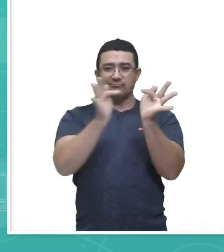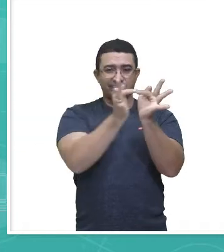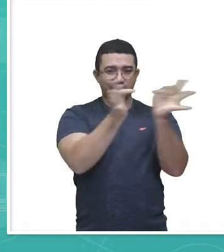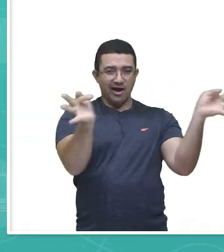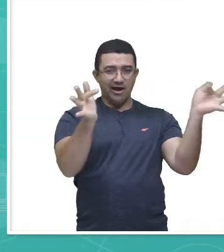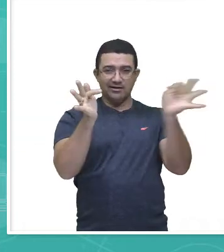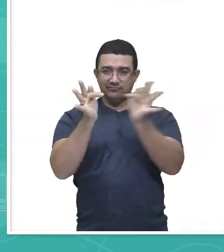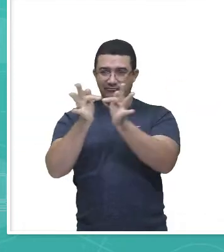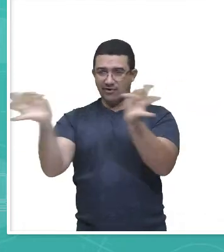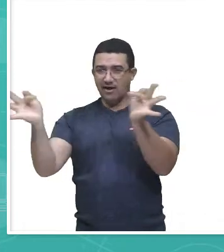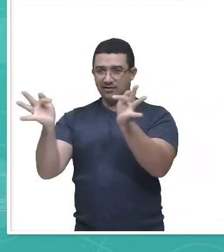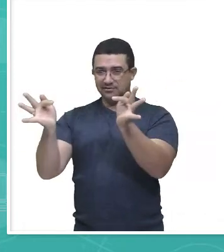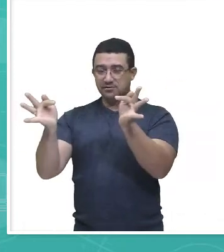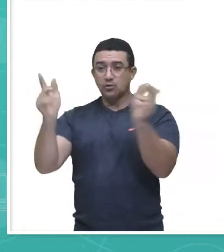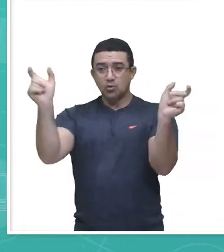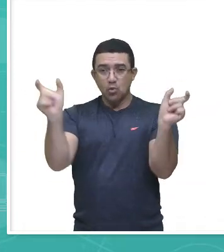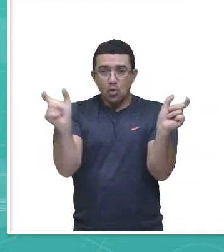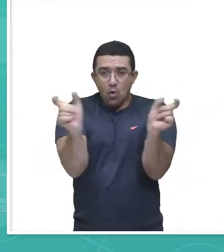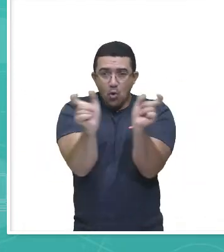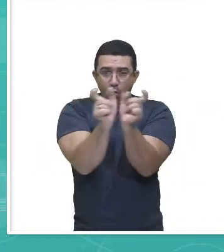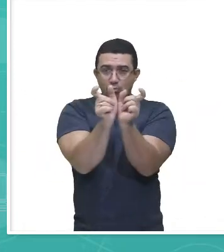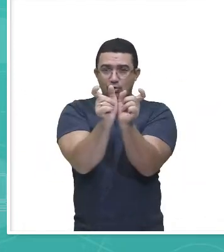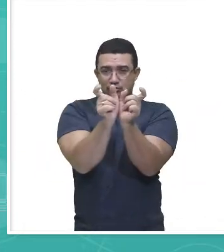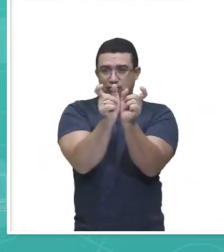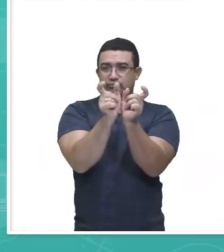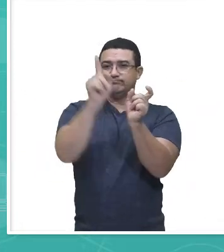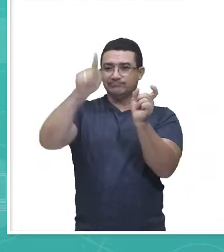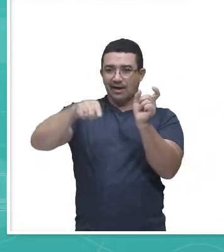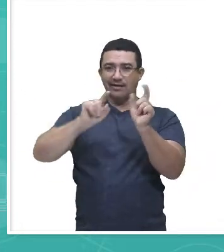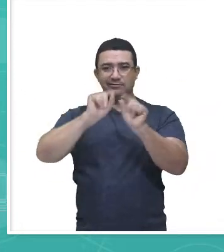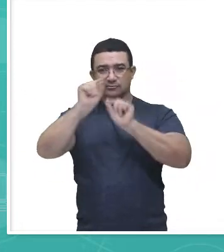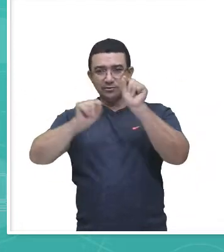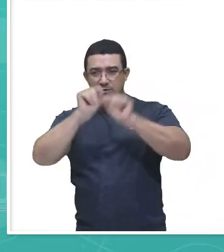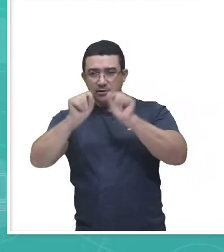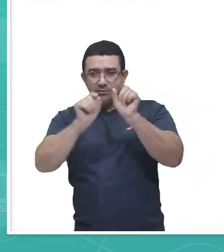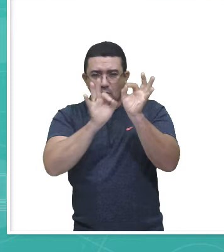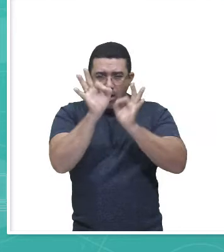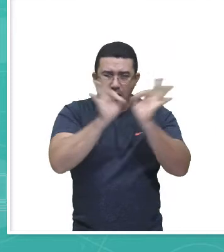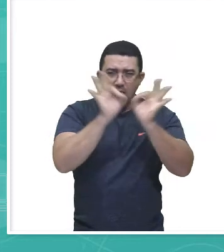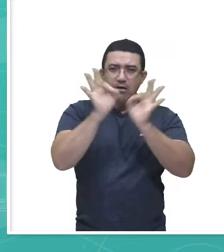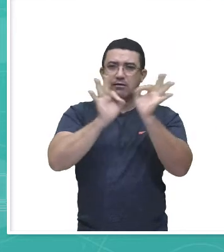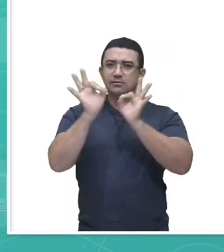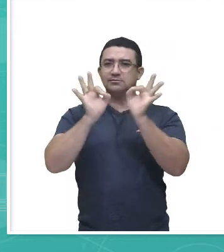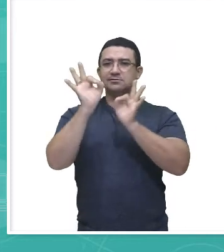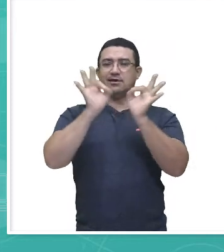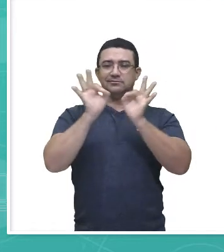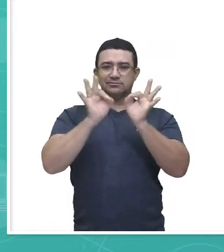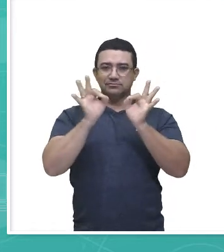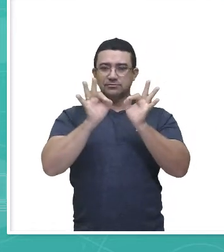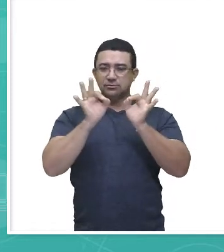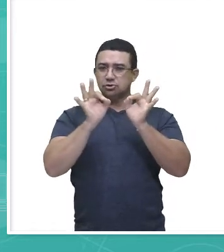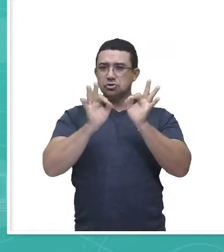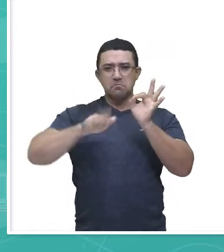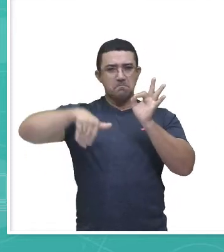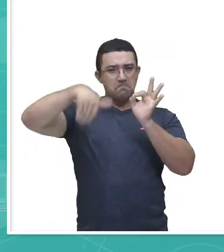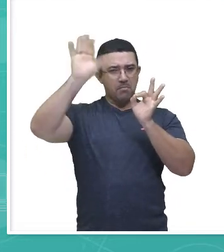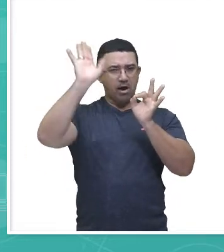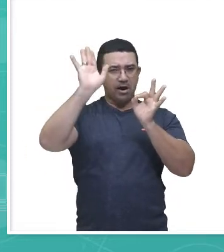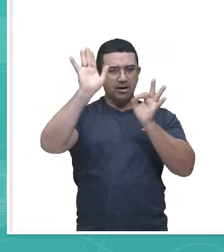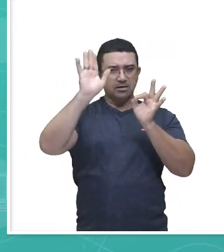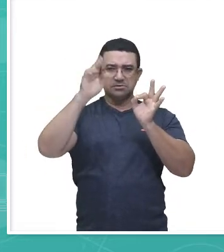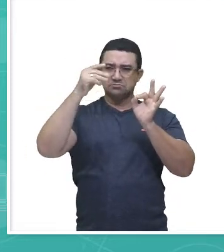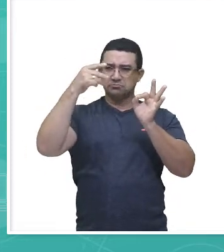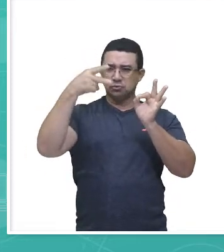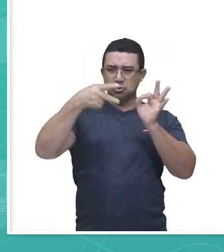o período composto é aquele que é construído em torno de mais de